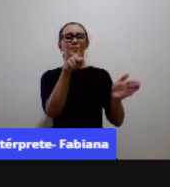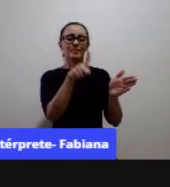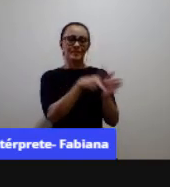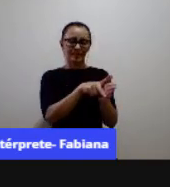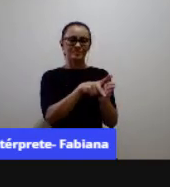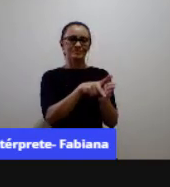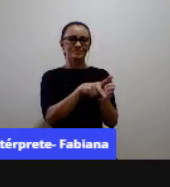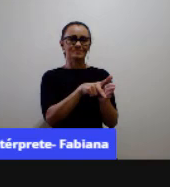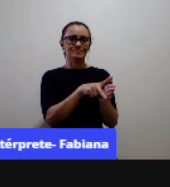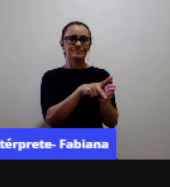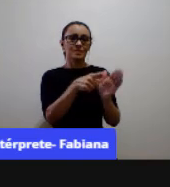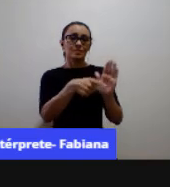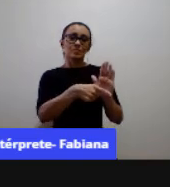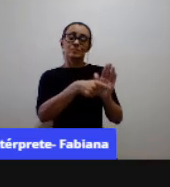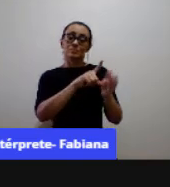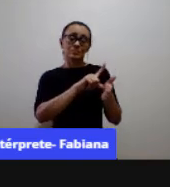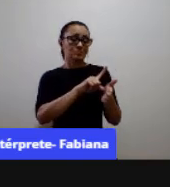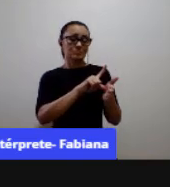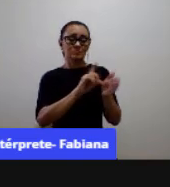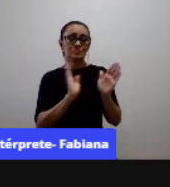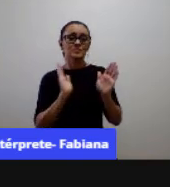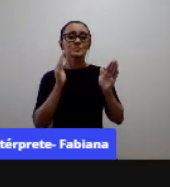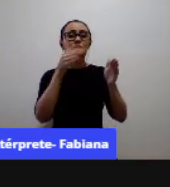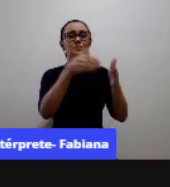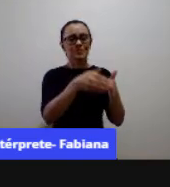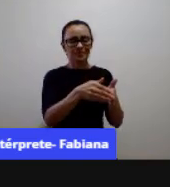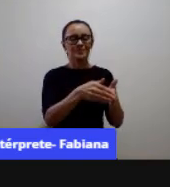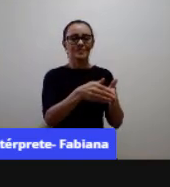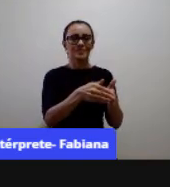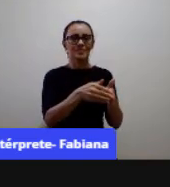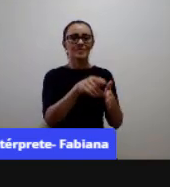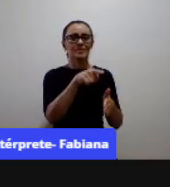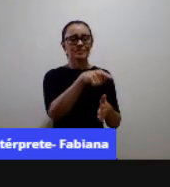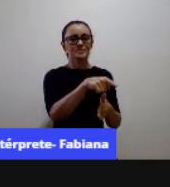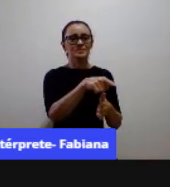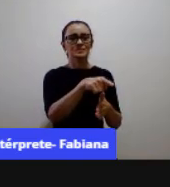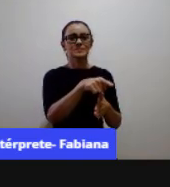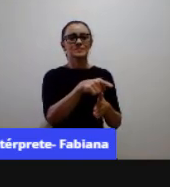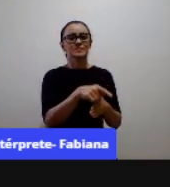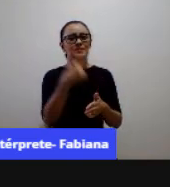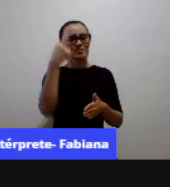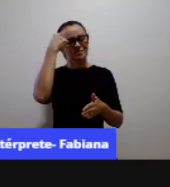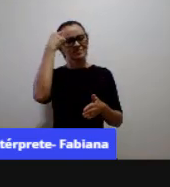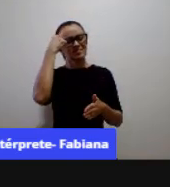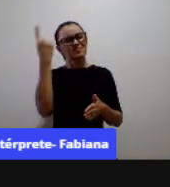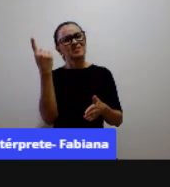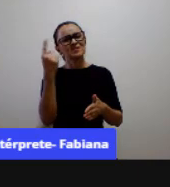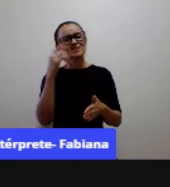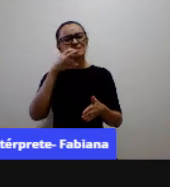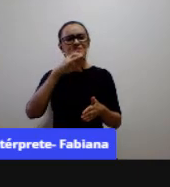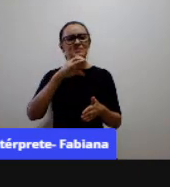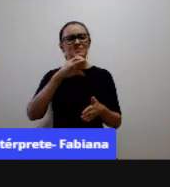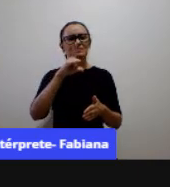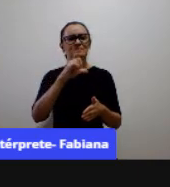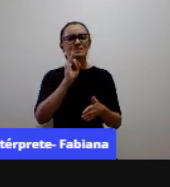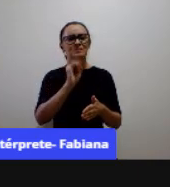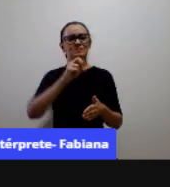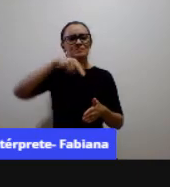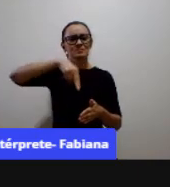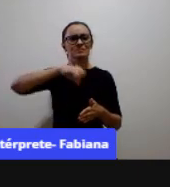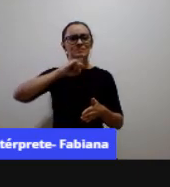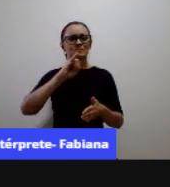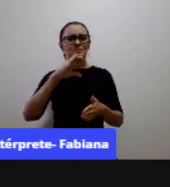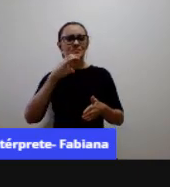tempo atrás não era centrado nessa situação, era centrado na questão clínica, né? E não na questão